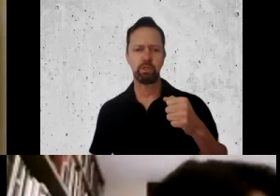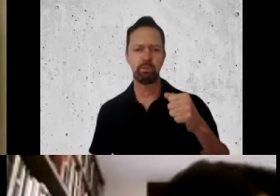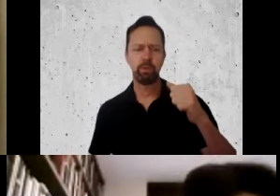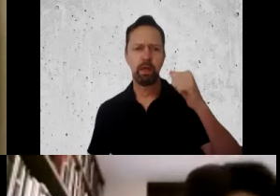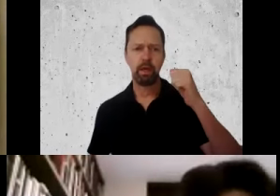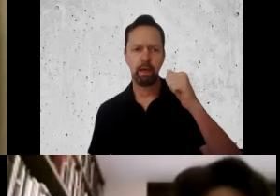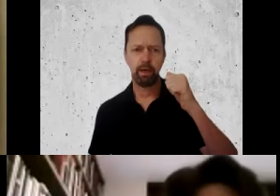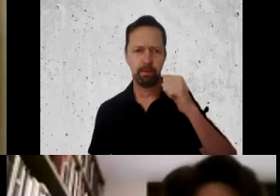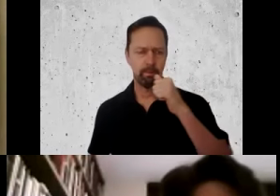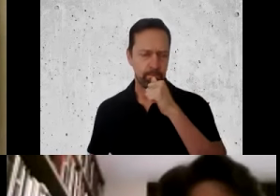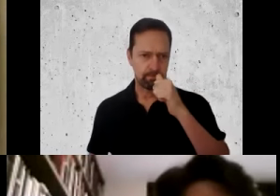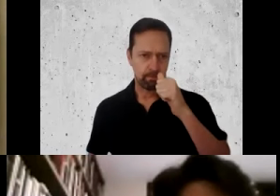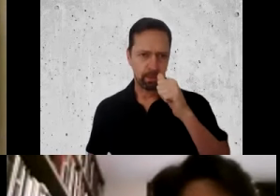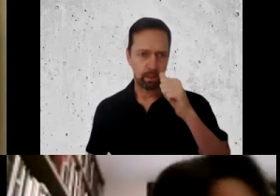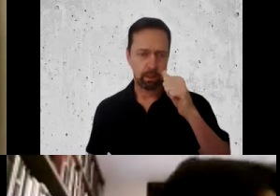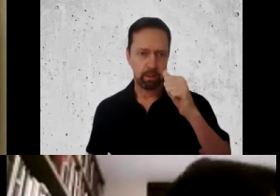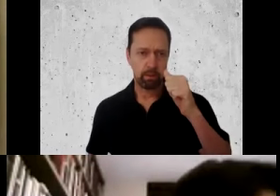ver o seguinte.